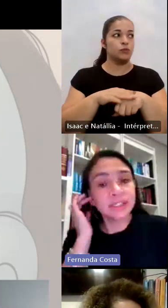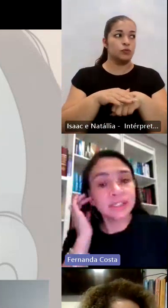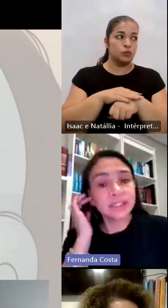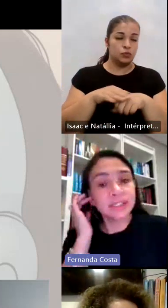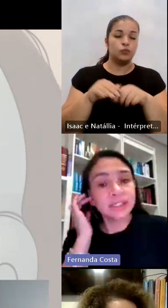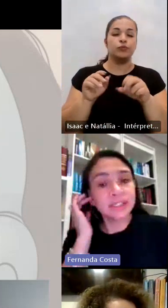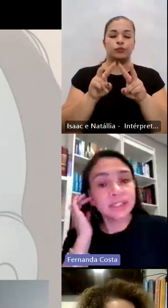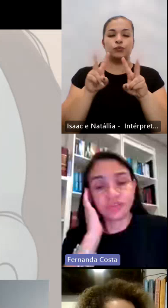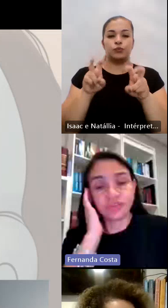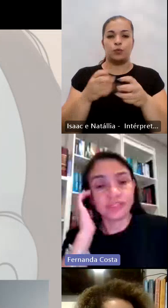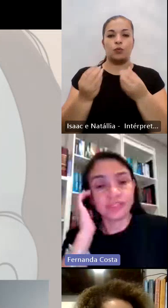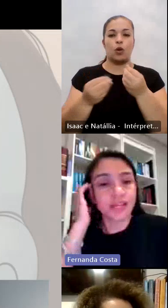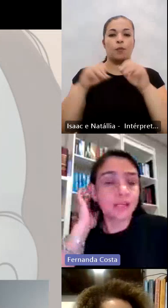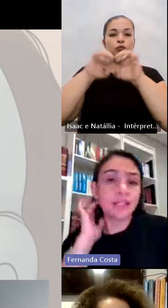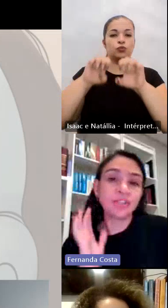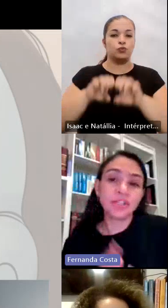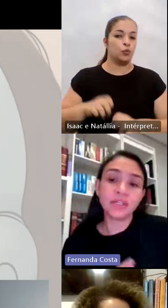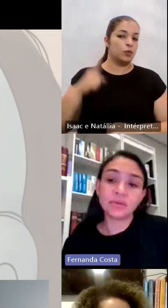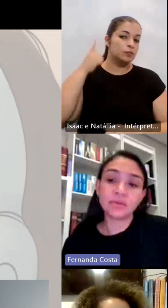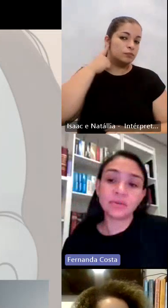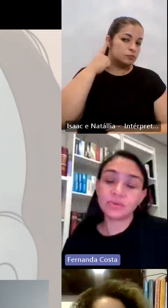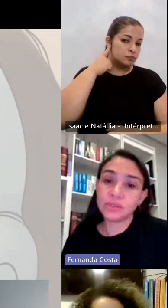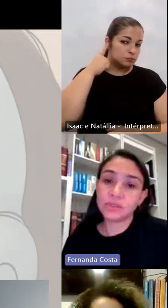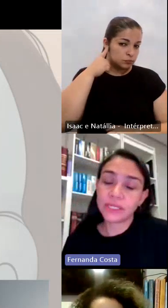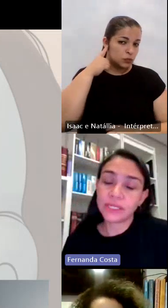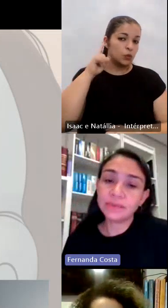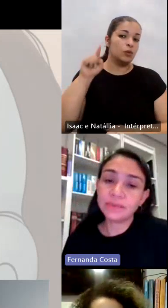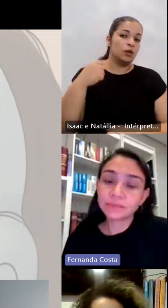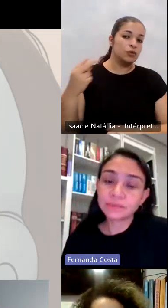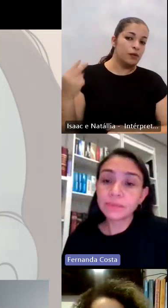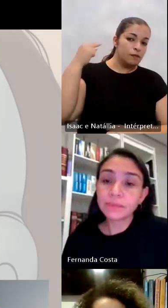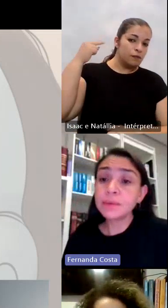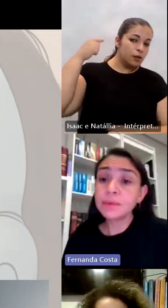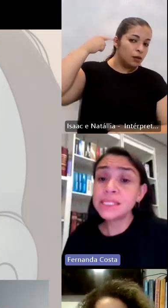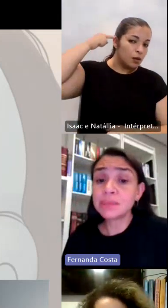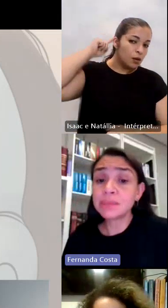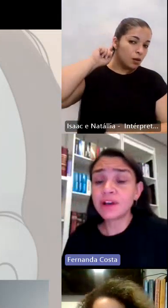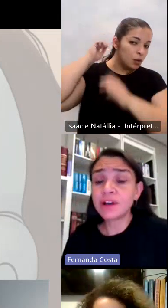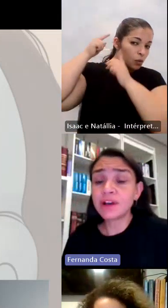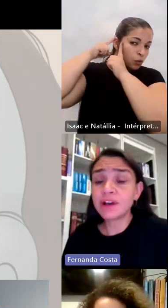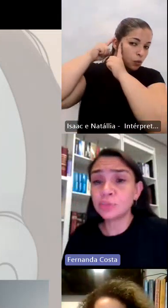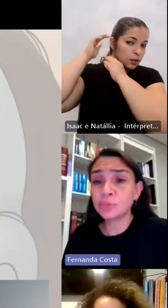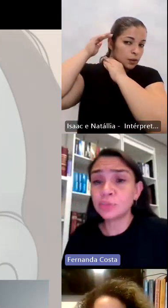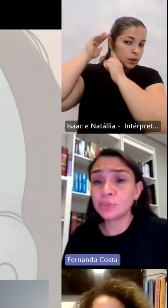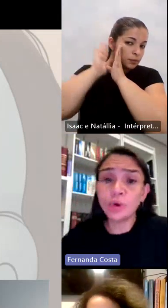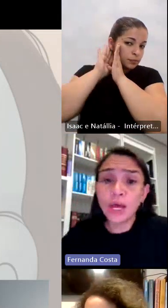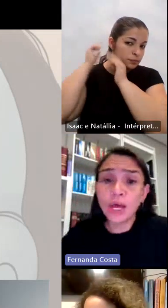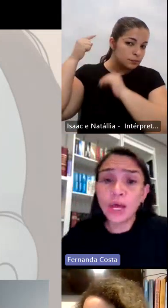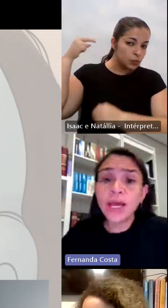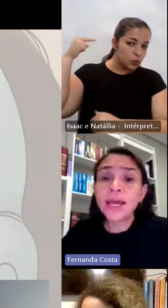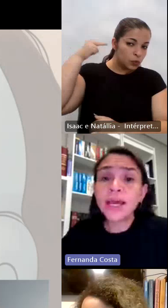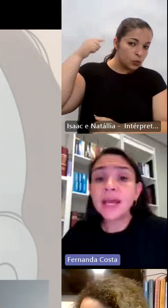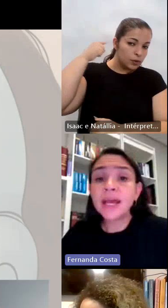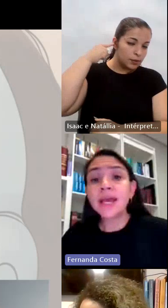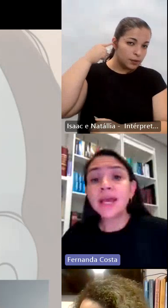estrutura aqui, que a gente vê externamente, né, nossa orelha, mas também falando um pouco